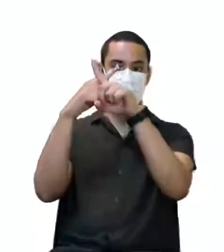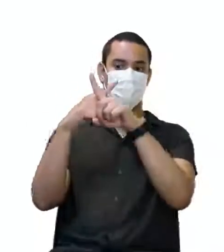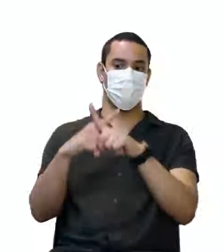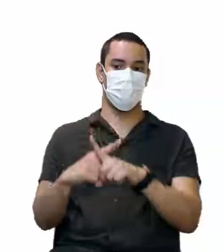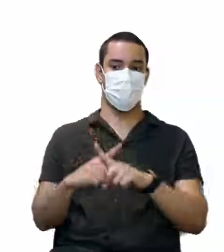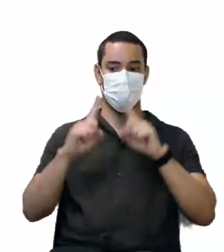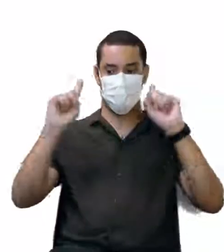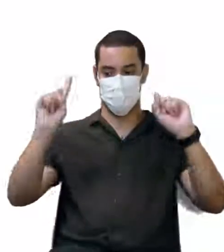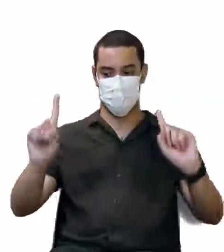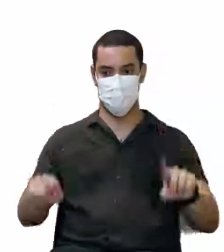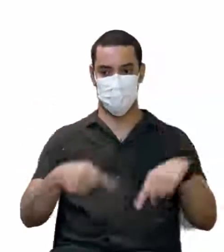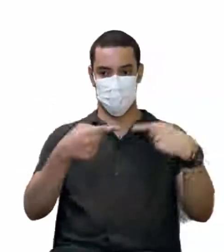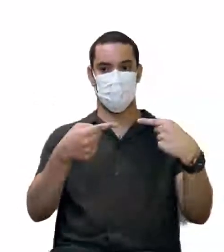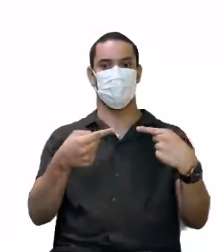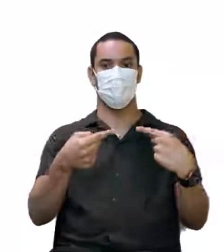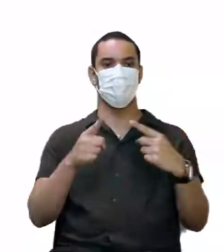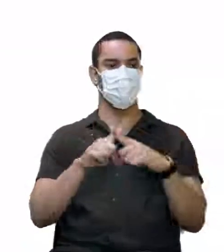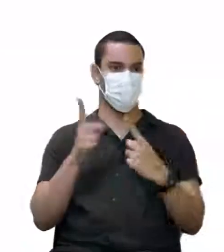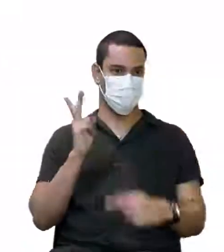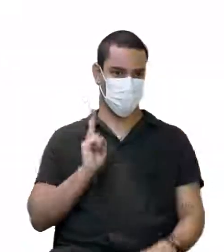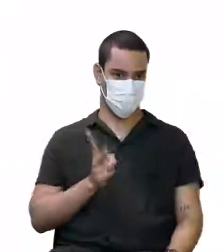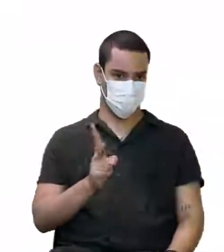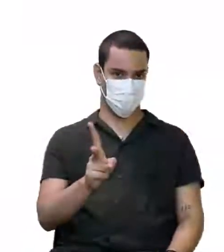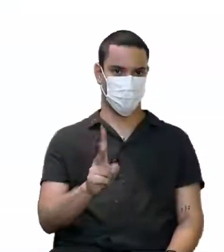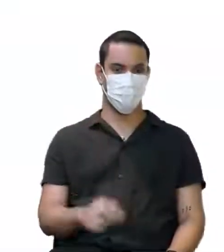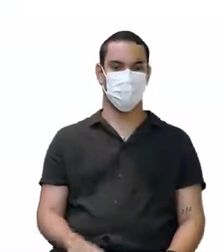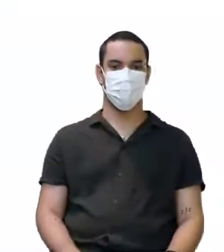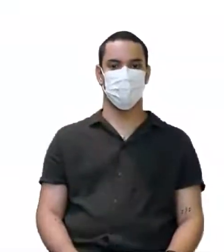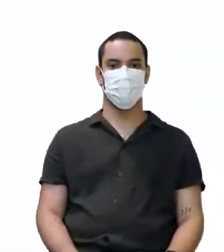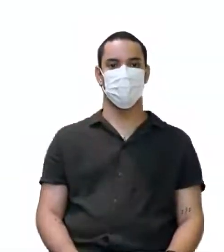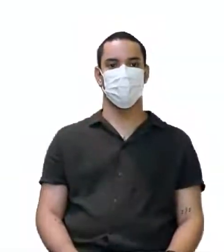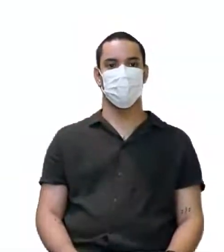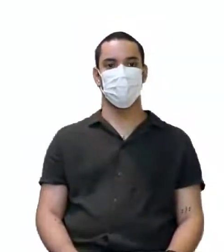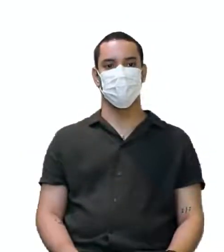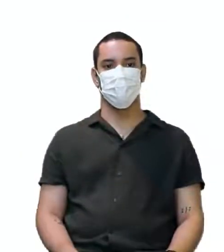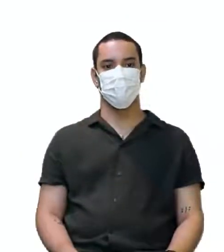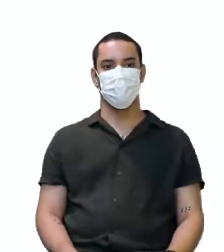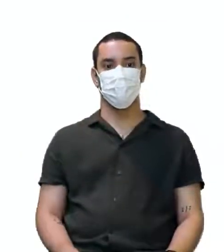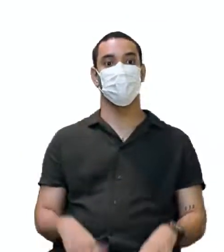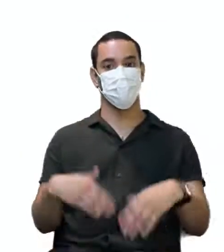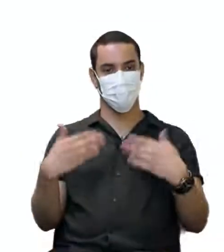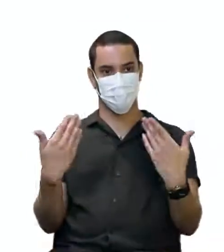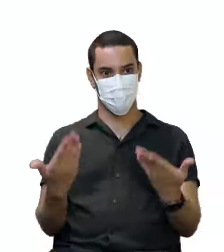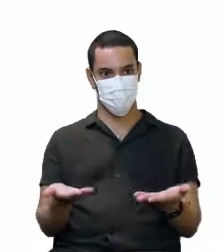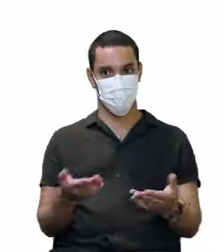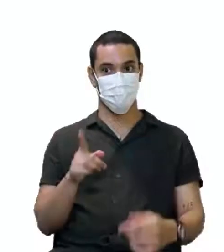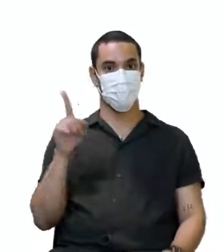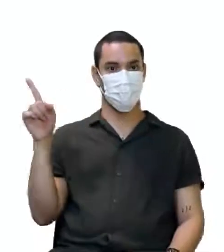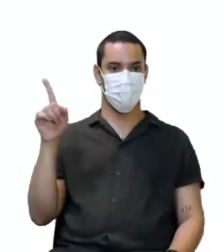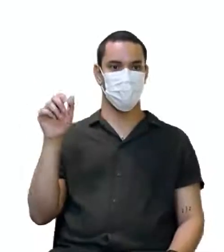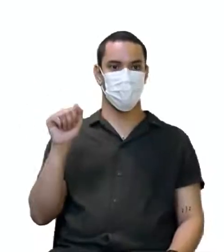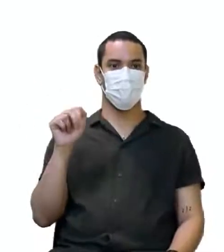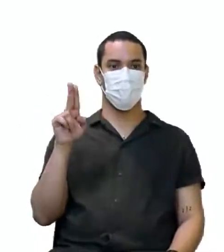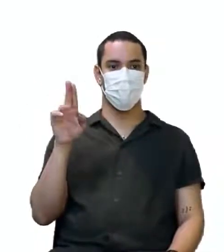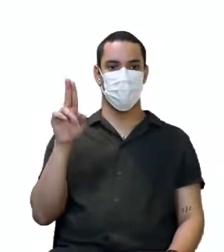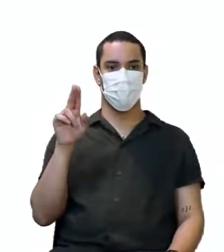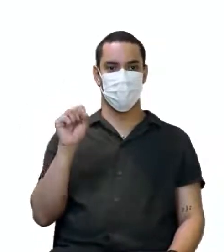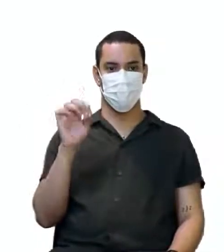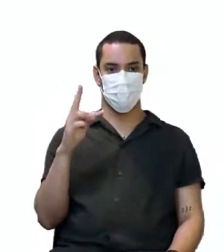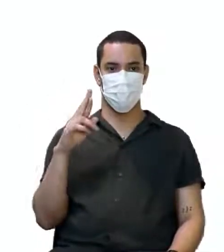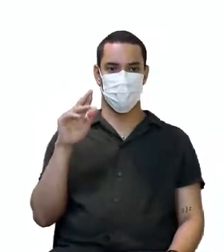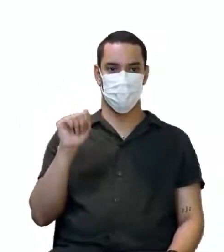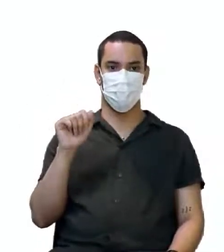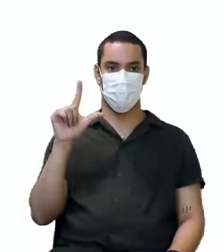entre eles, né? Mas vamos prosseguir? Pode me tirar? Ok. Australopithecus é